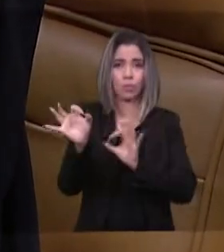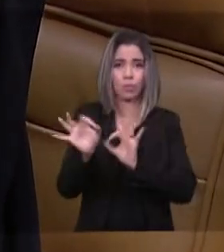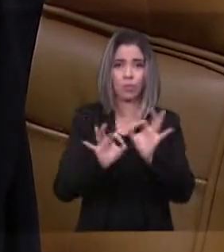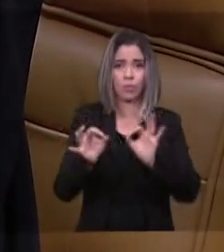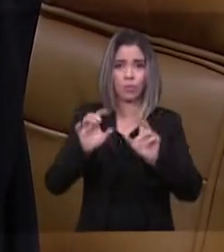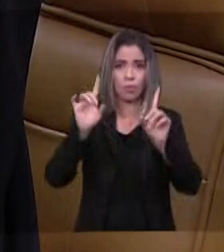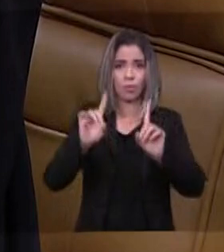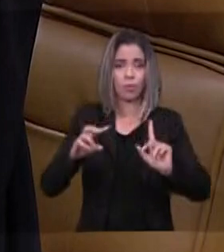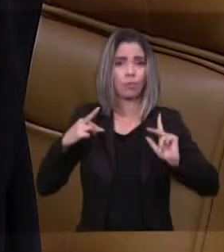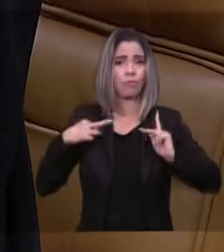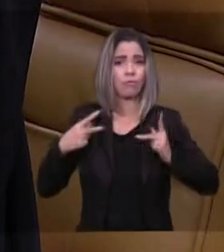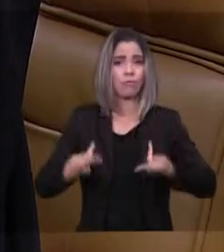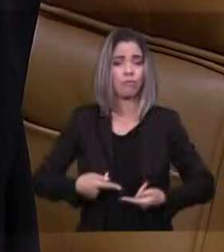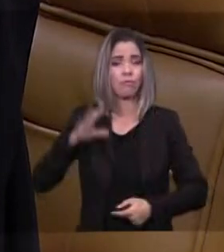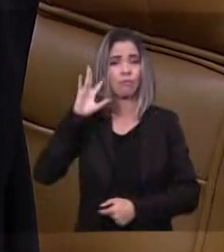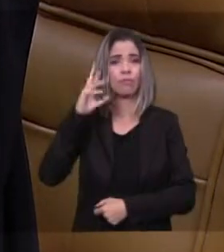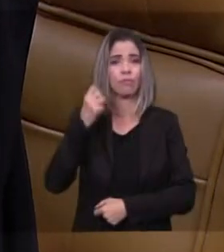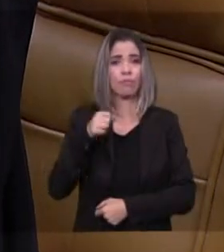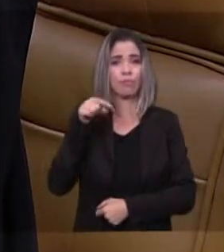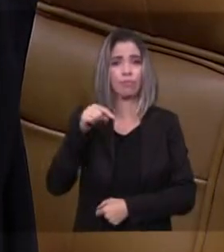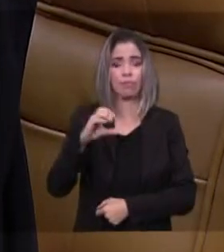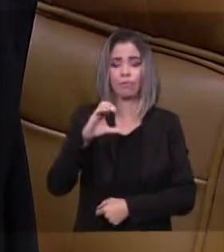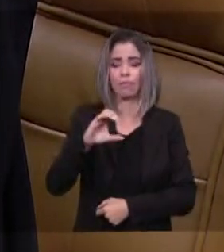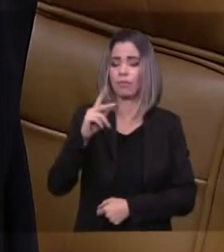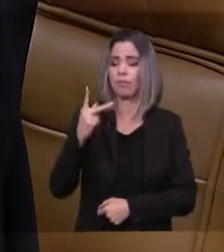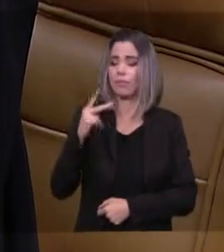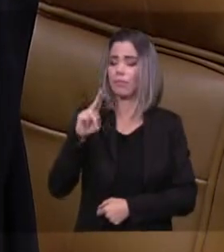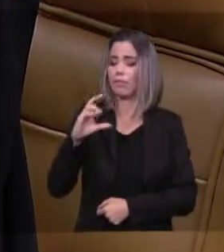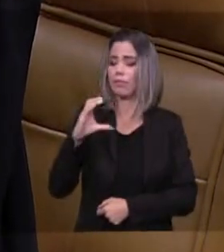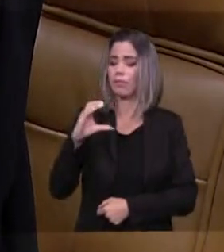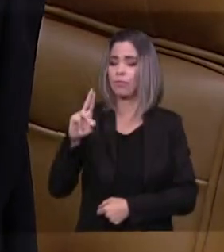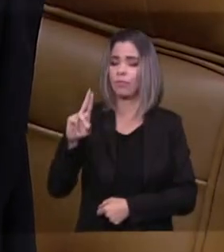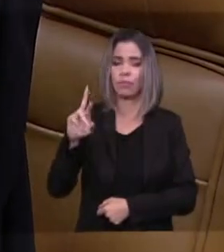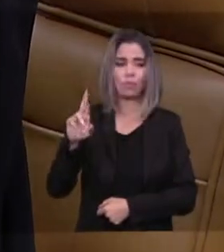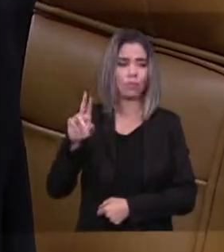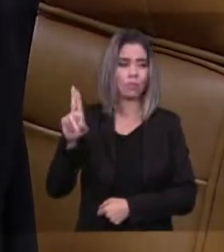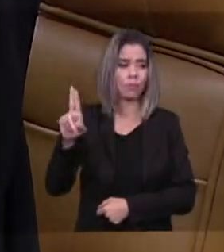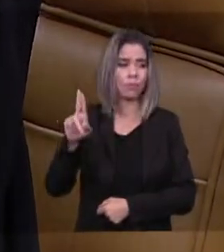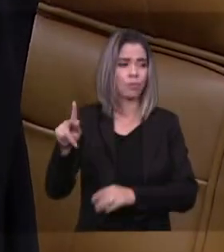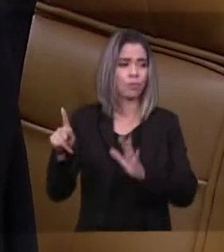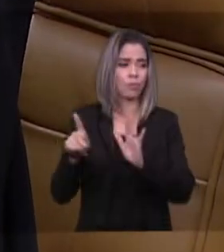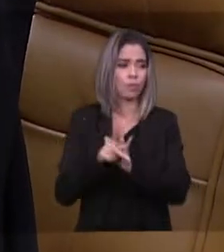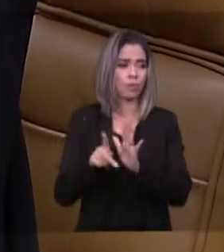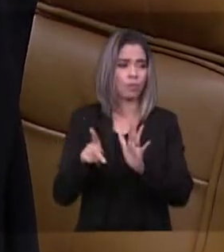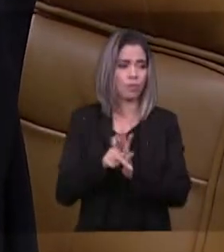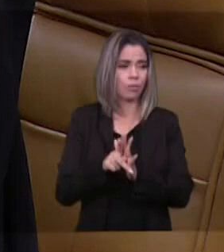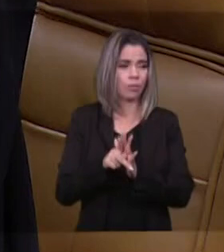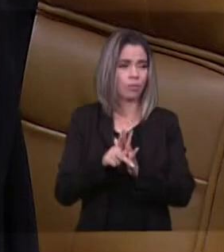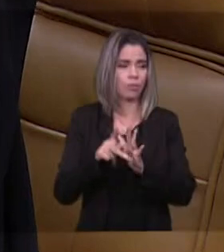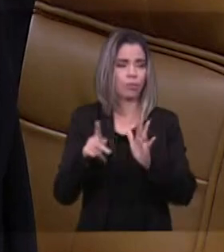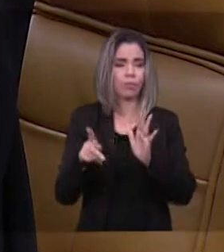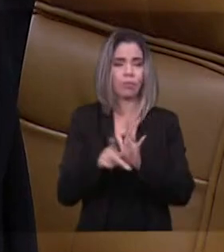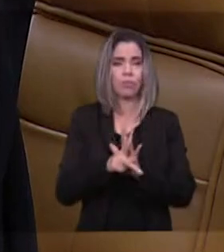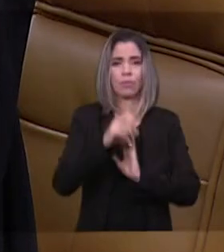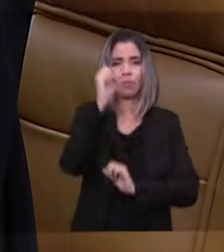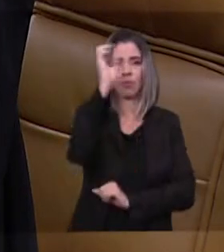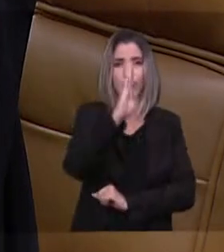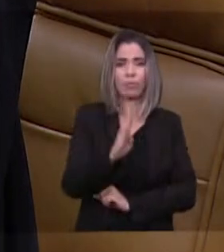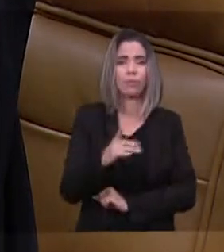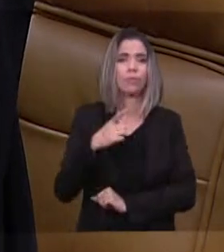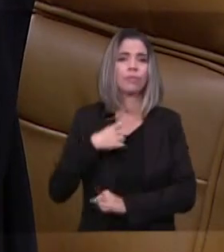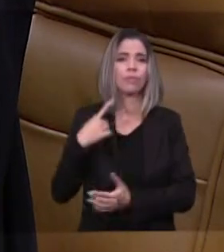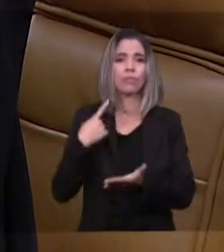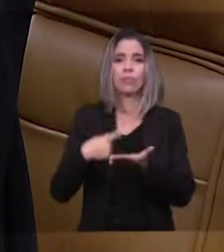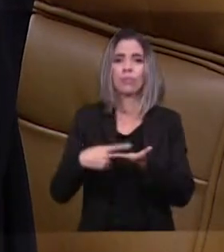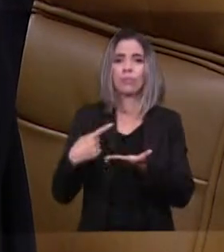Humanos julgou o caso Chucuru versus Brasil, apontando uma série de premissas constantes na Convenção